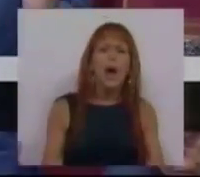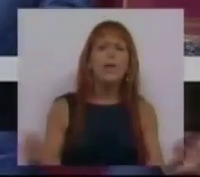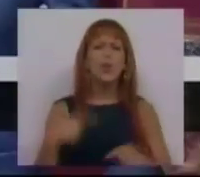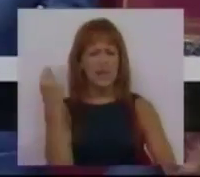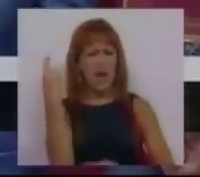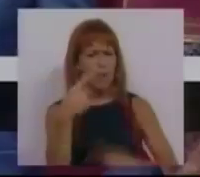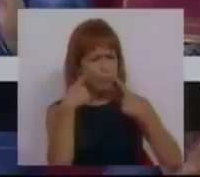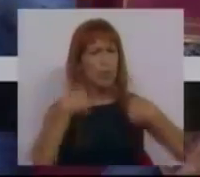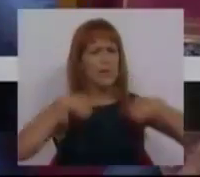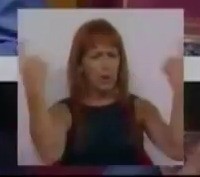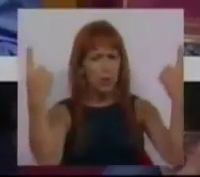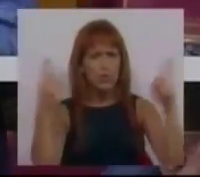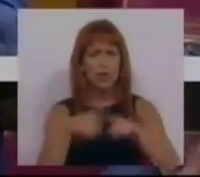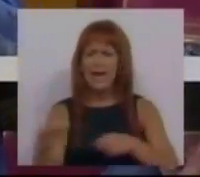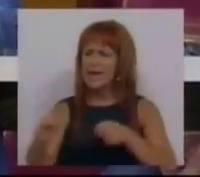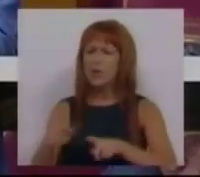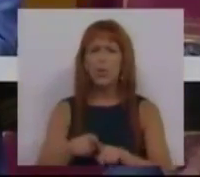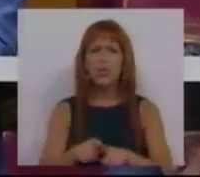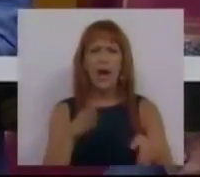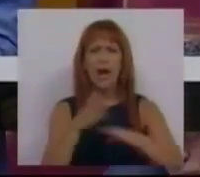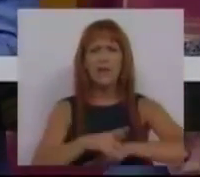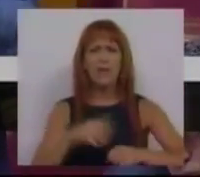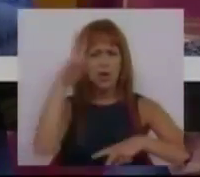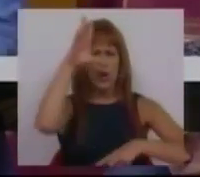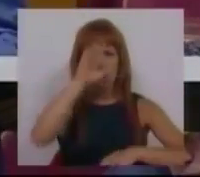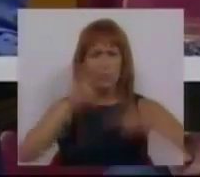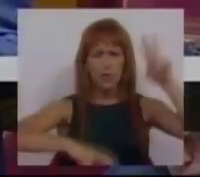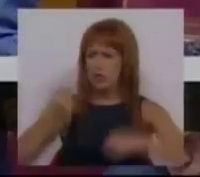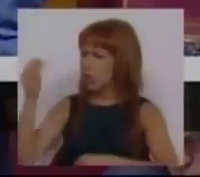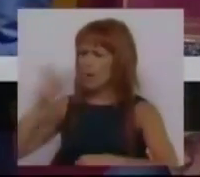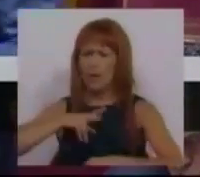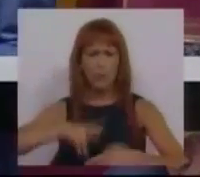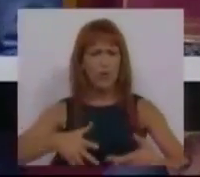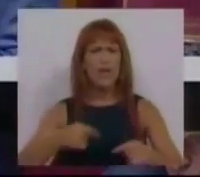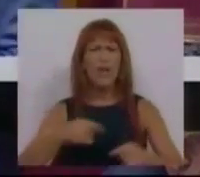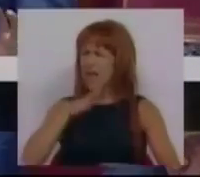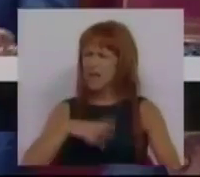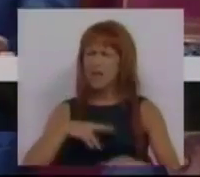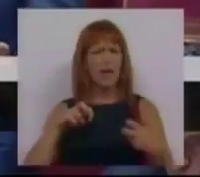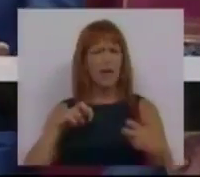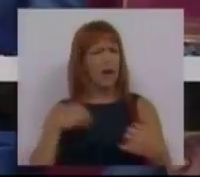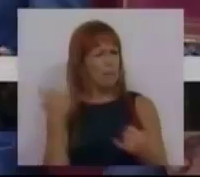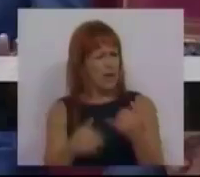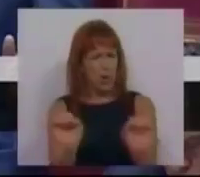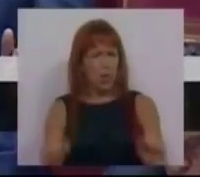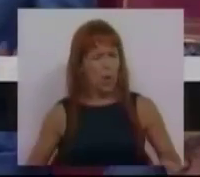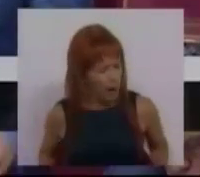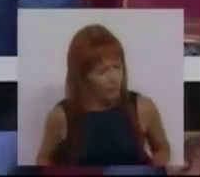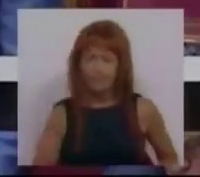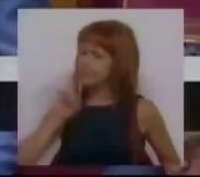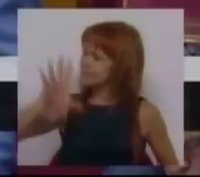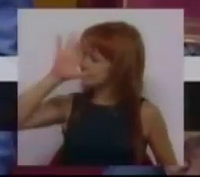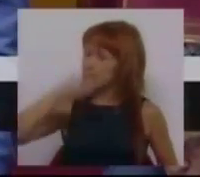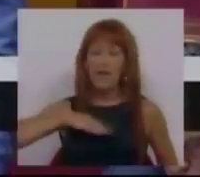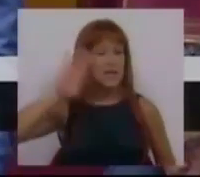há dinheiro público, é gerido pelo Ministério das Finanças e pelo Banco de Portugal e dizem-nos que não há qualquer risco. Ora, Sra.